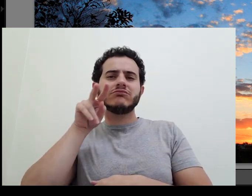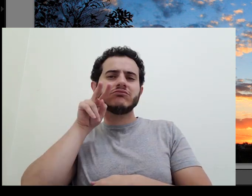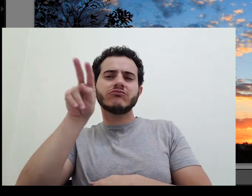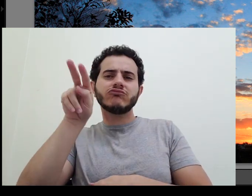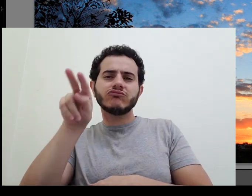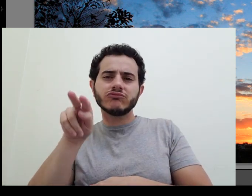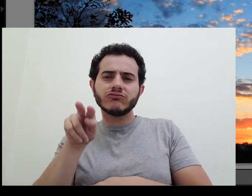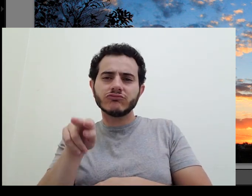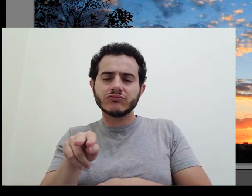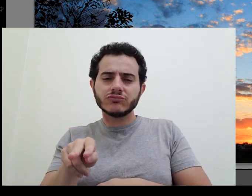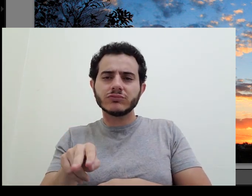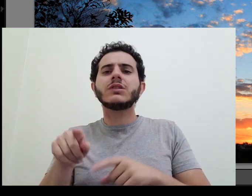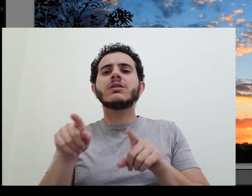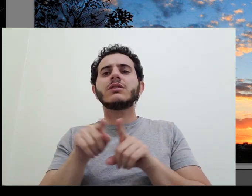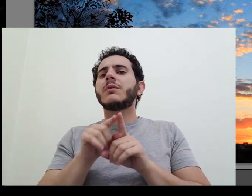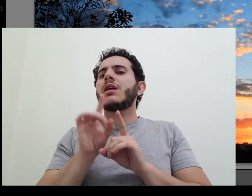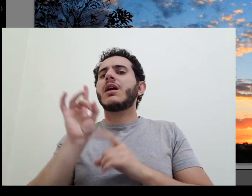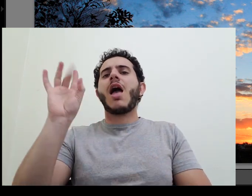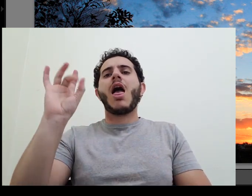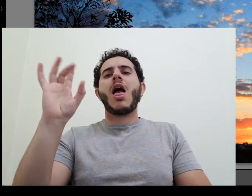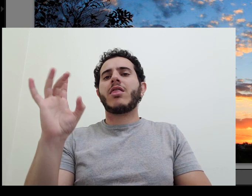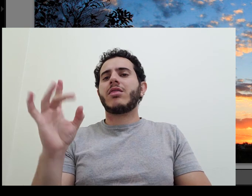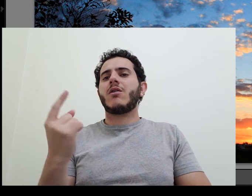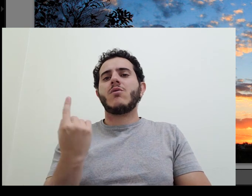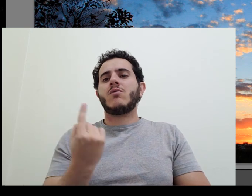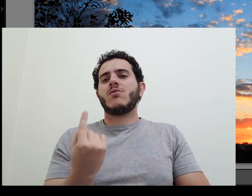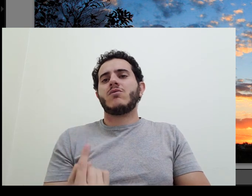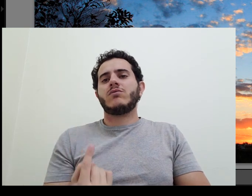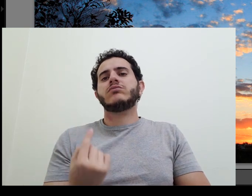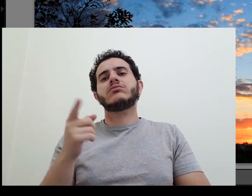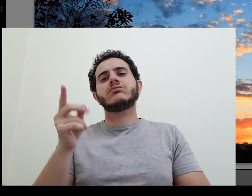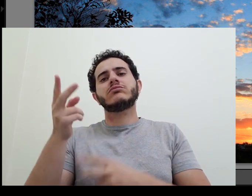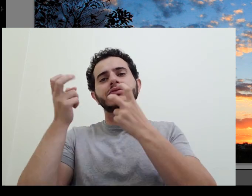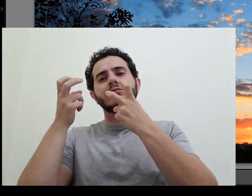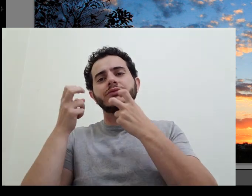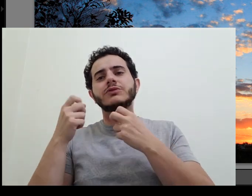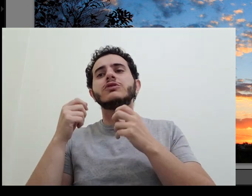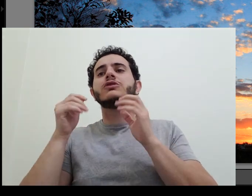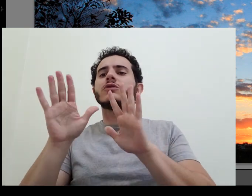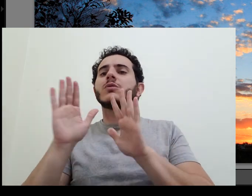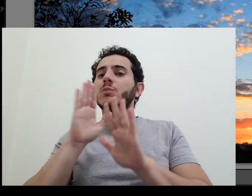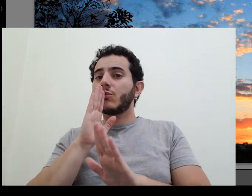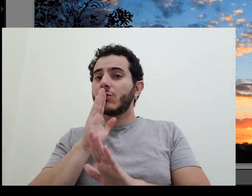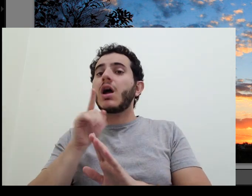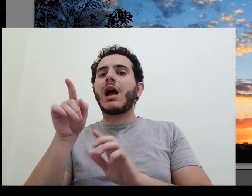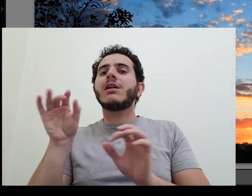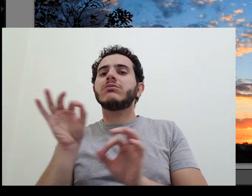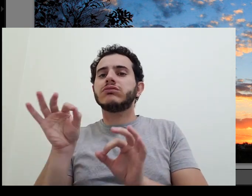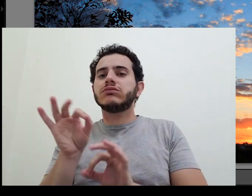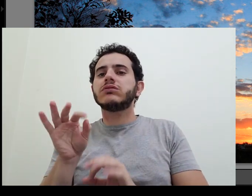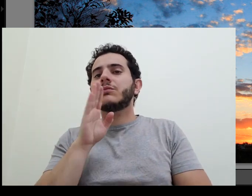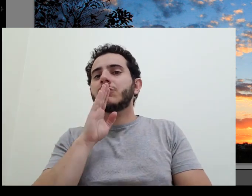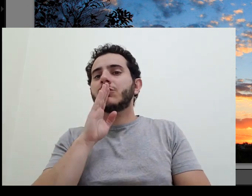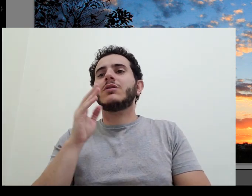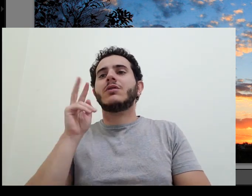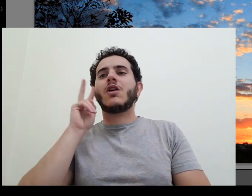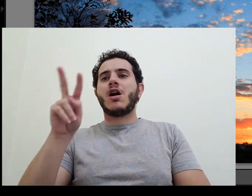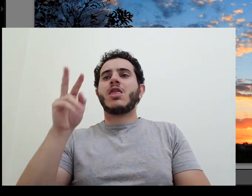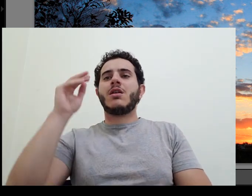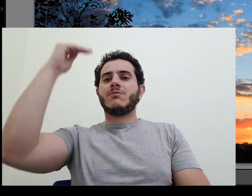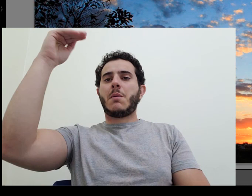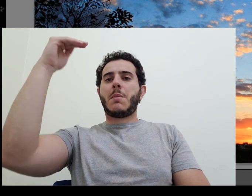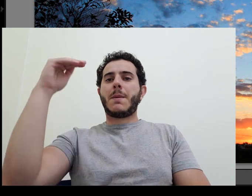por padrão a intensidade e a nitidez, a intensidade de nitidez que já veio 40, e deixei a redução de ruído